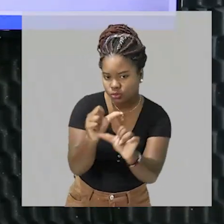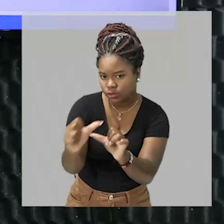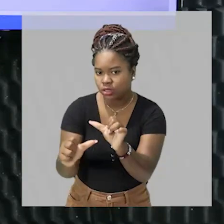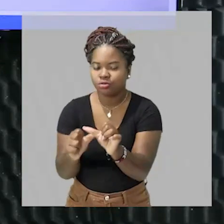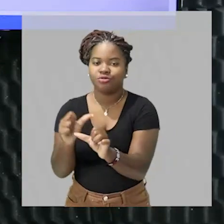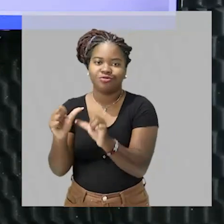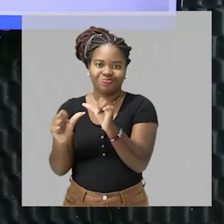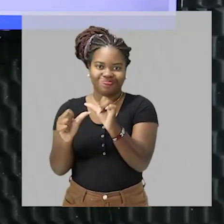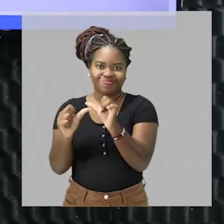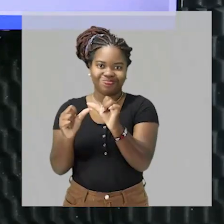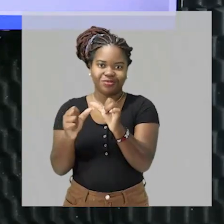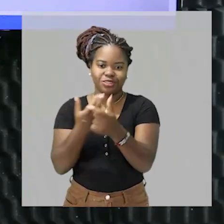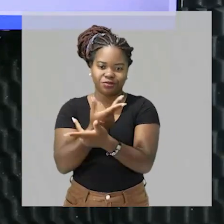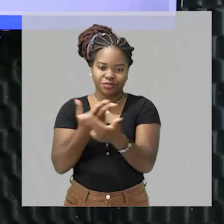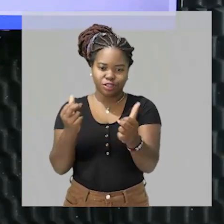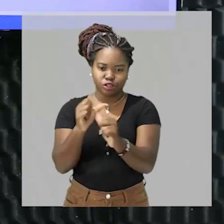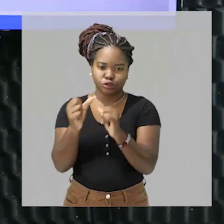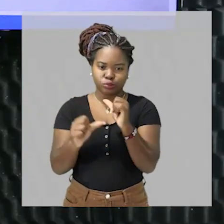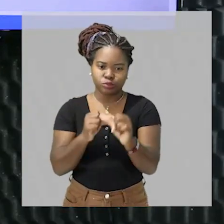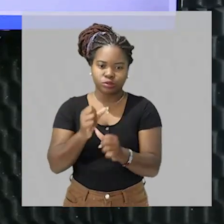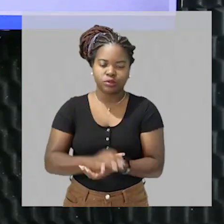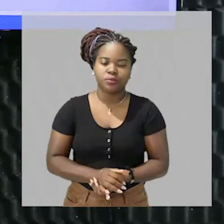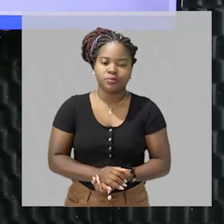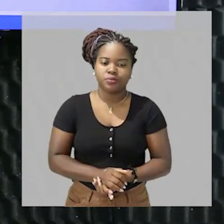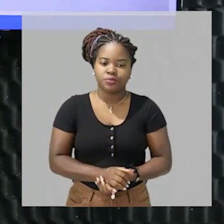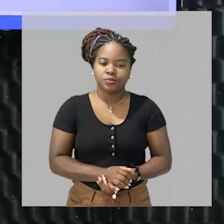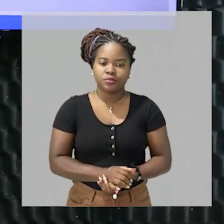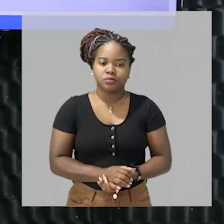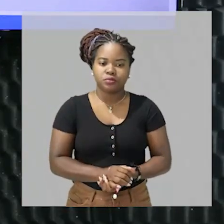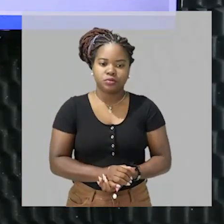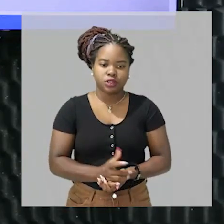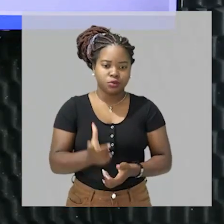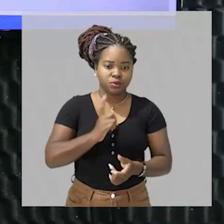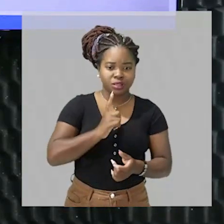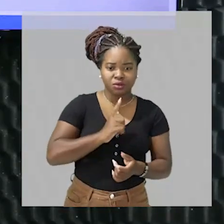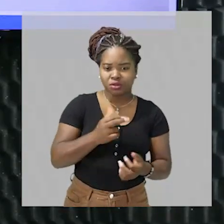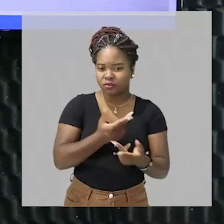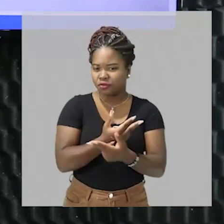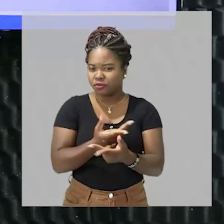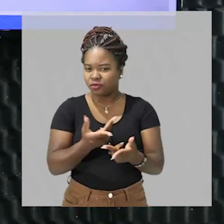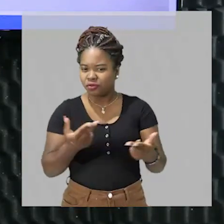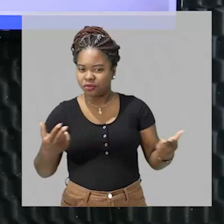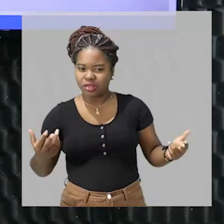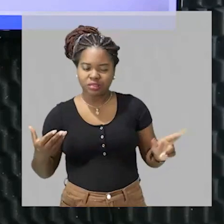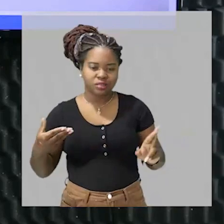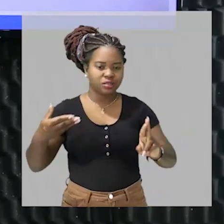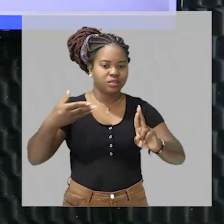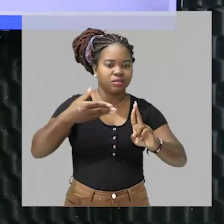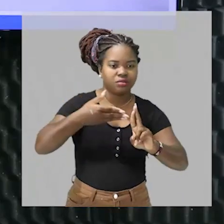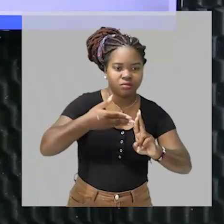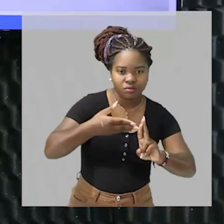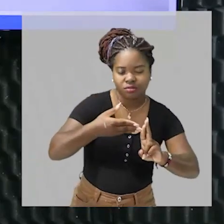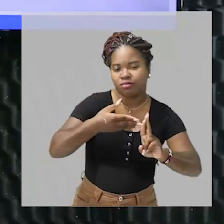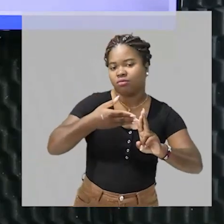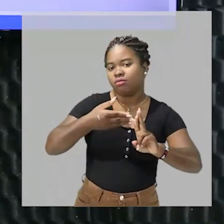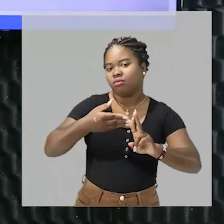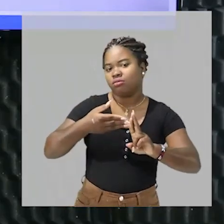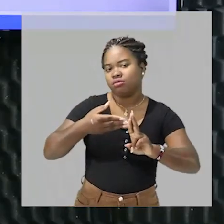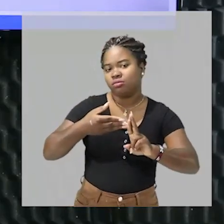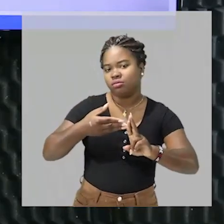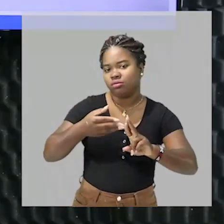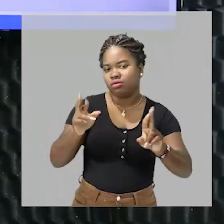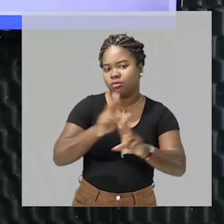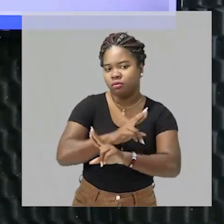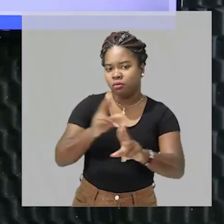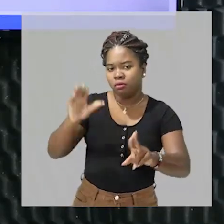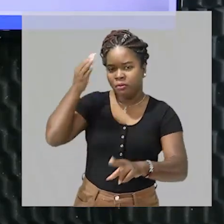atuais, inclusive da cultura pop, que já fizeram releituras de obras ou fizeram obras a partir do conceito da